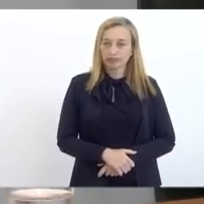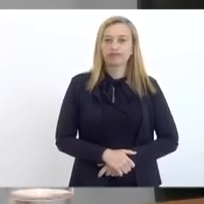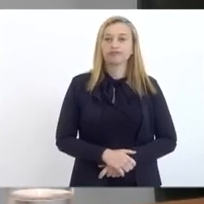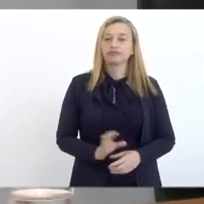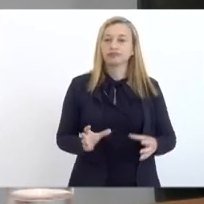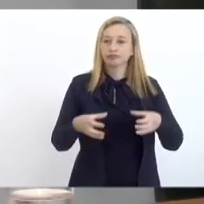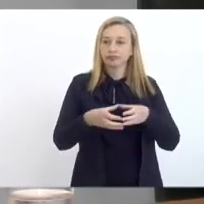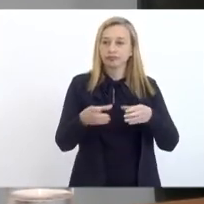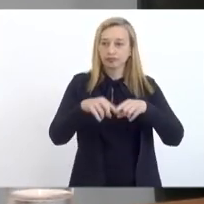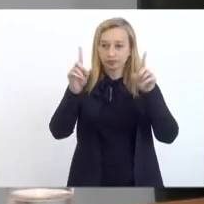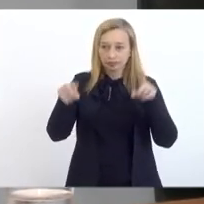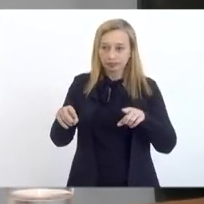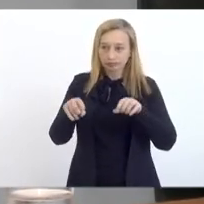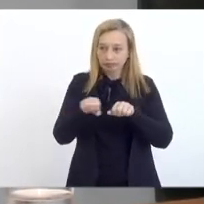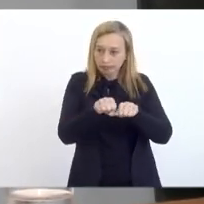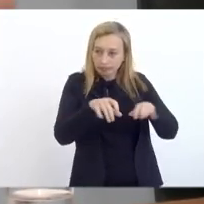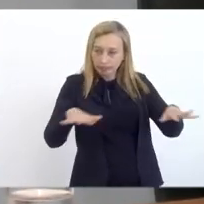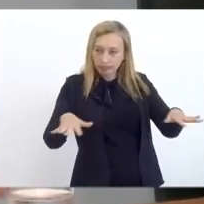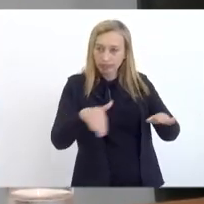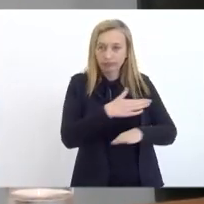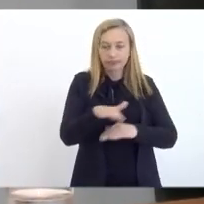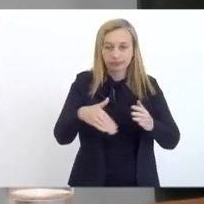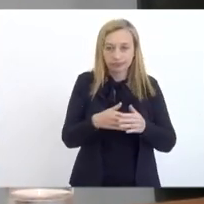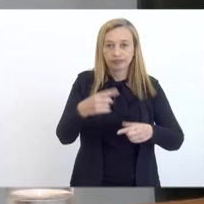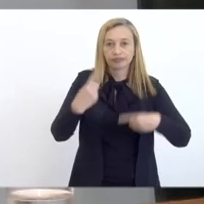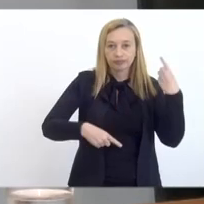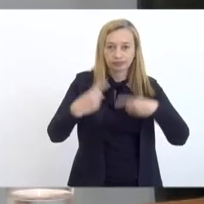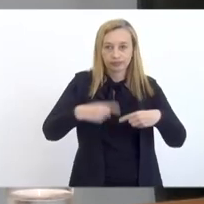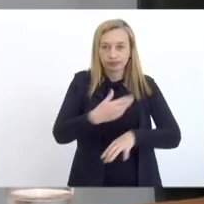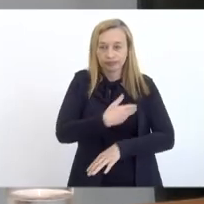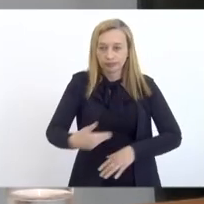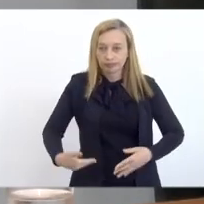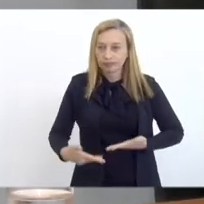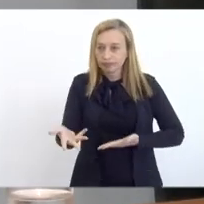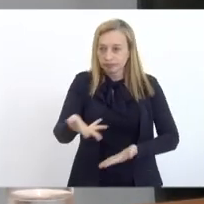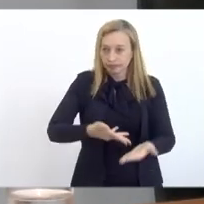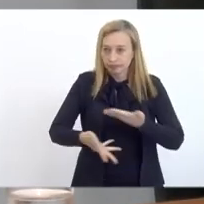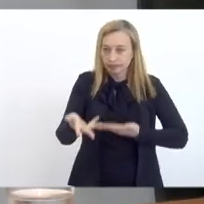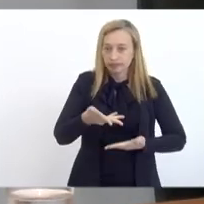Servidores tem abrangência com todas as políticas públicas, porque são